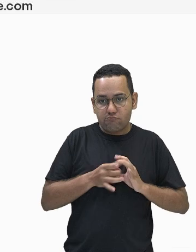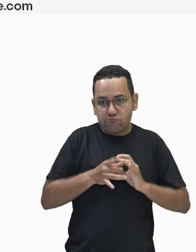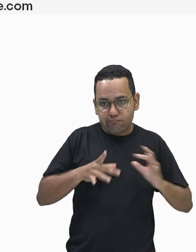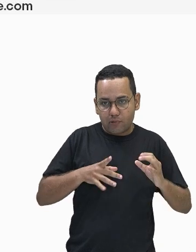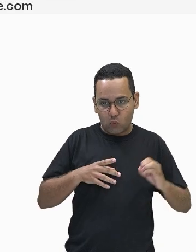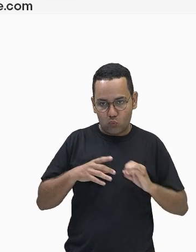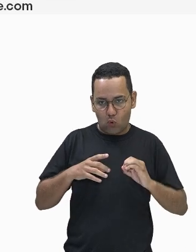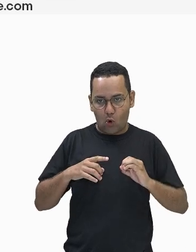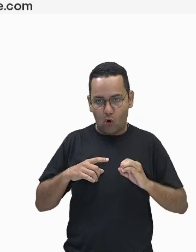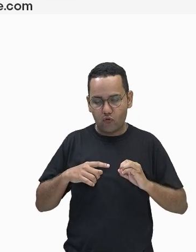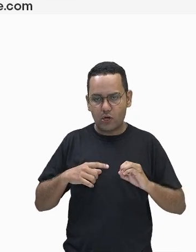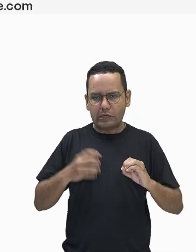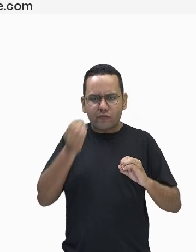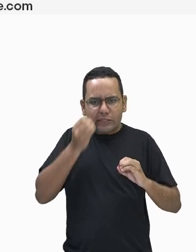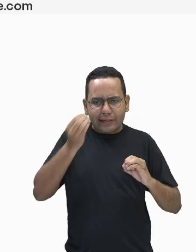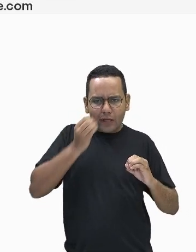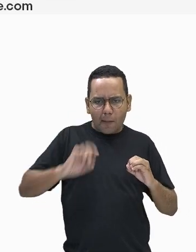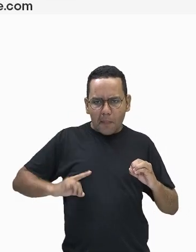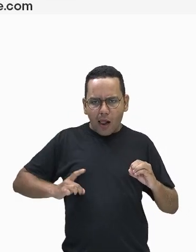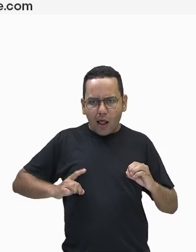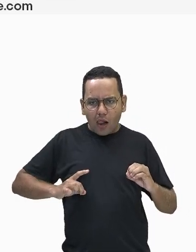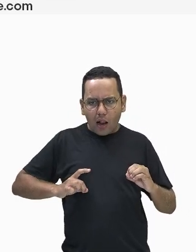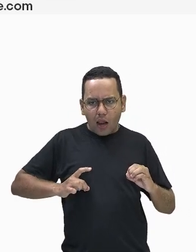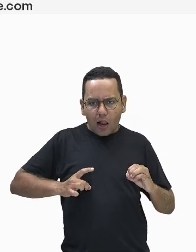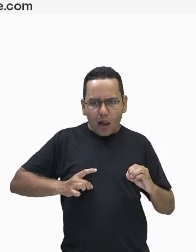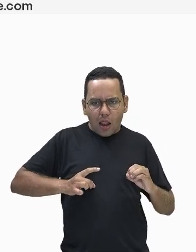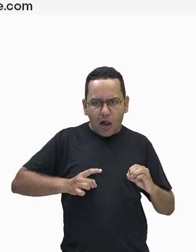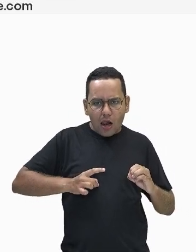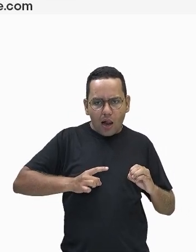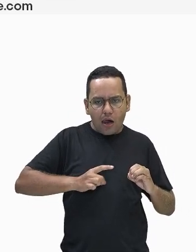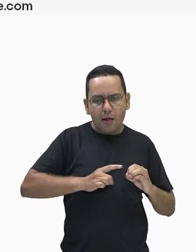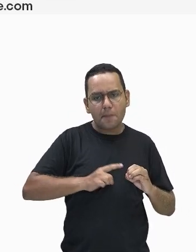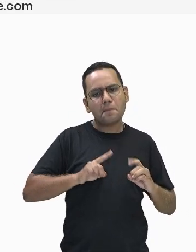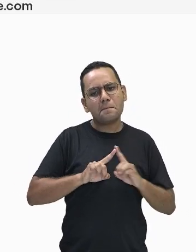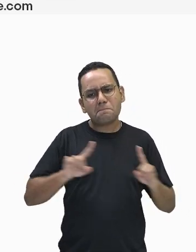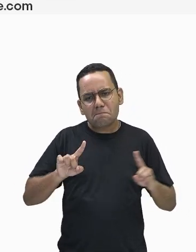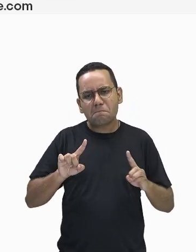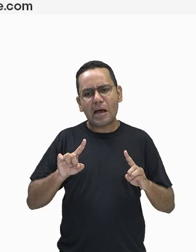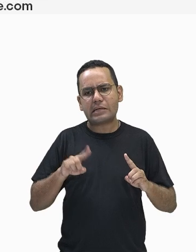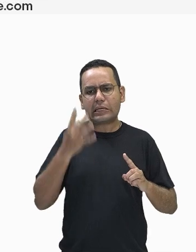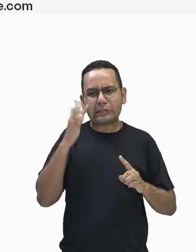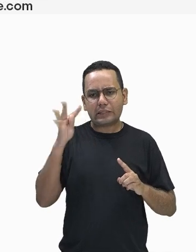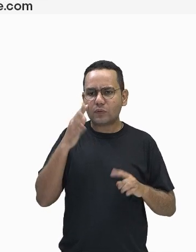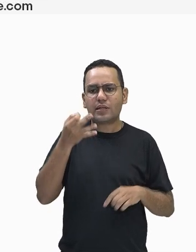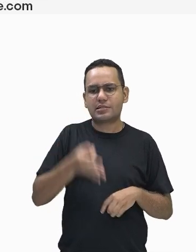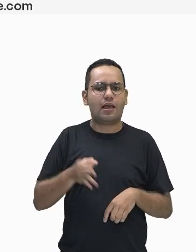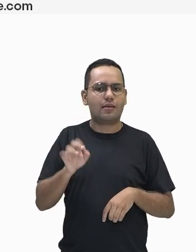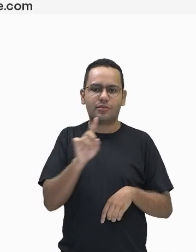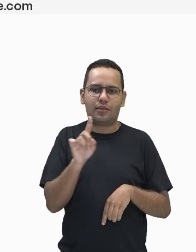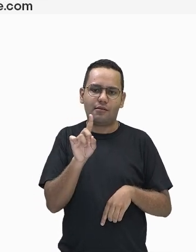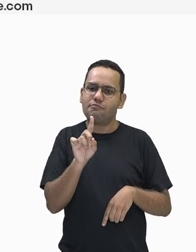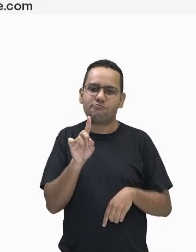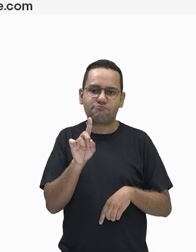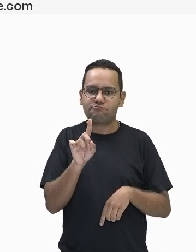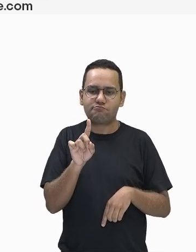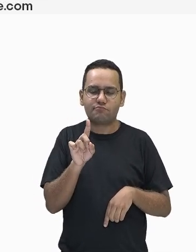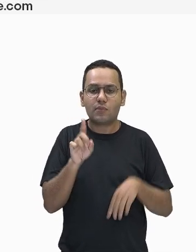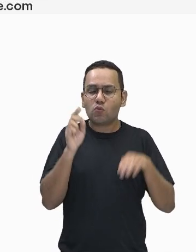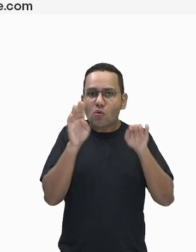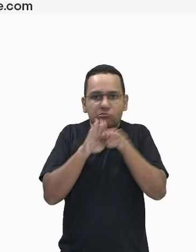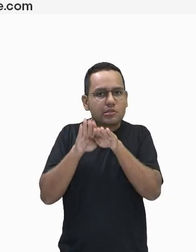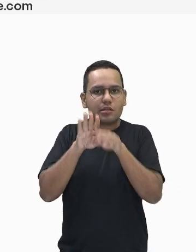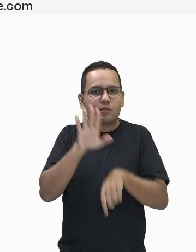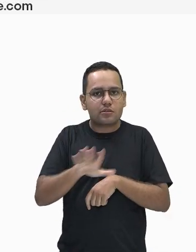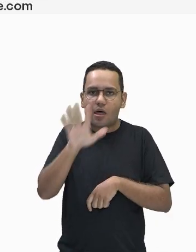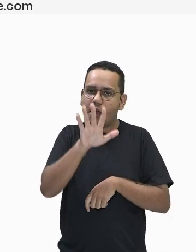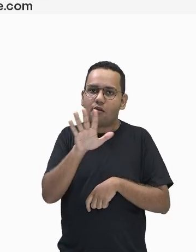está ali percorrendo essa tuba uterina, mas isso não é certo, ainda não existe um consenso como que os espermatozoides